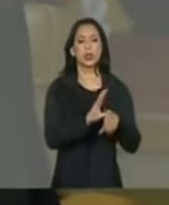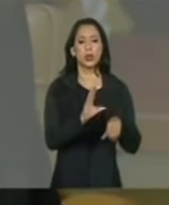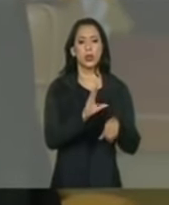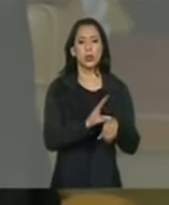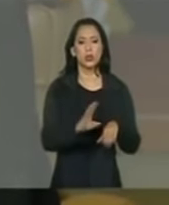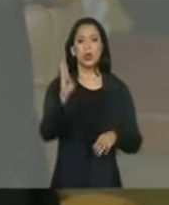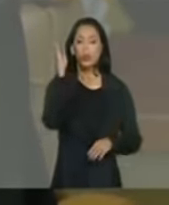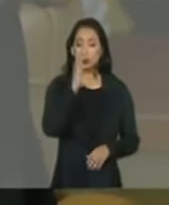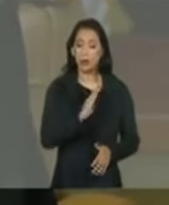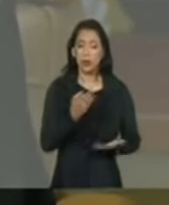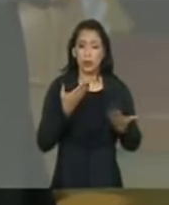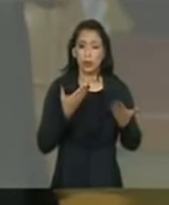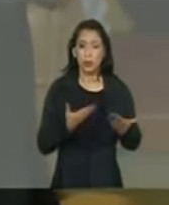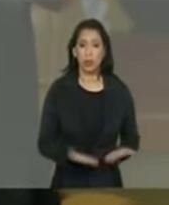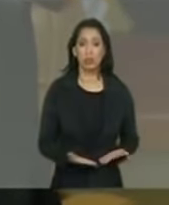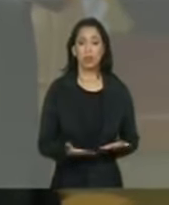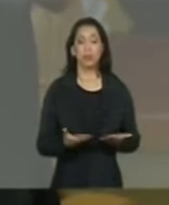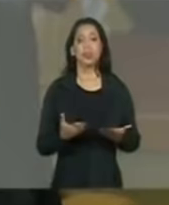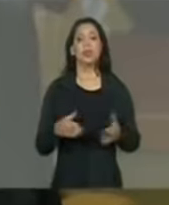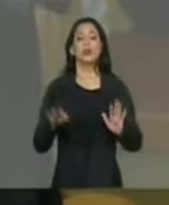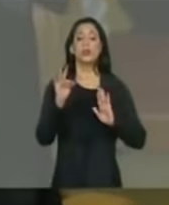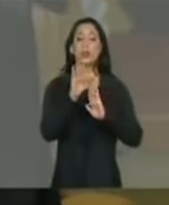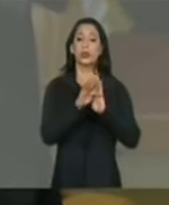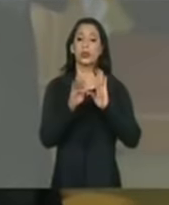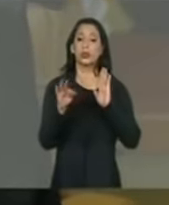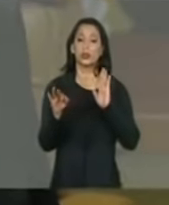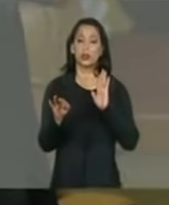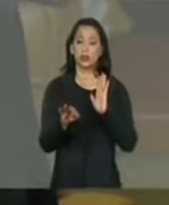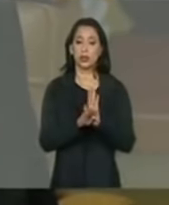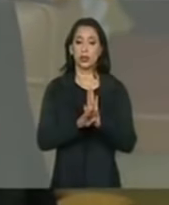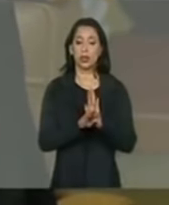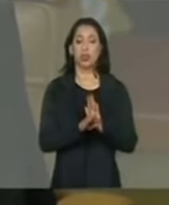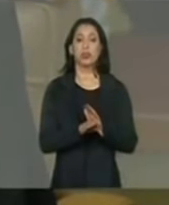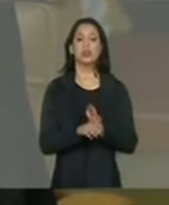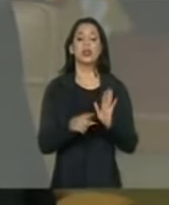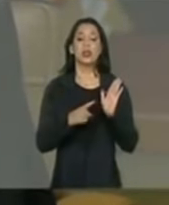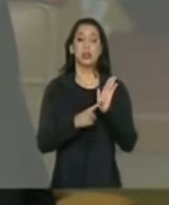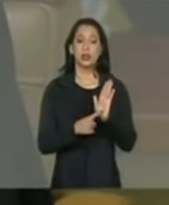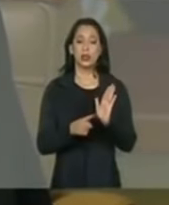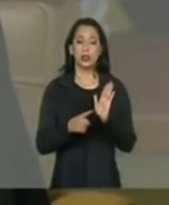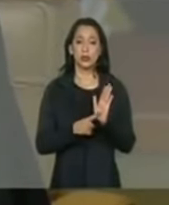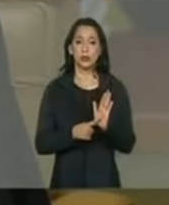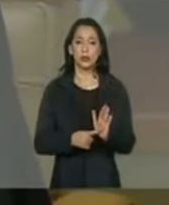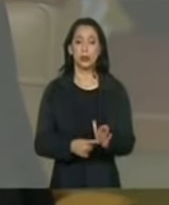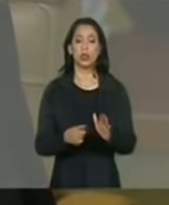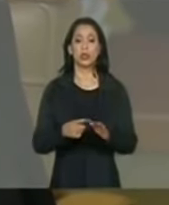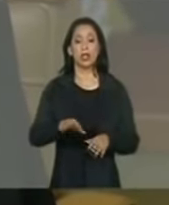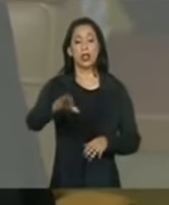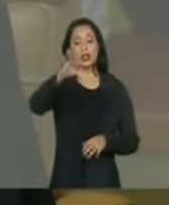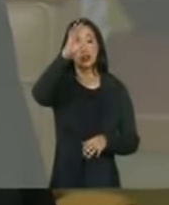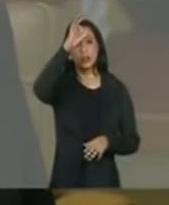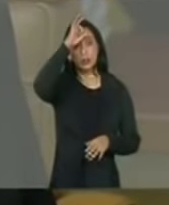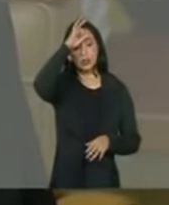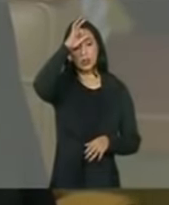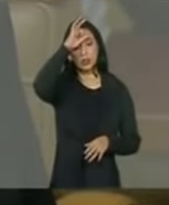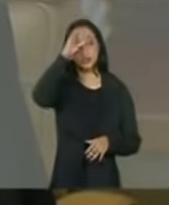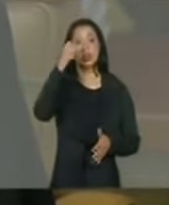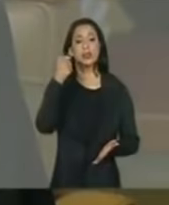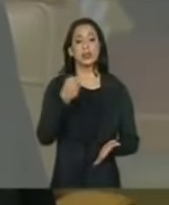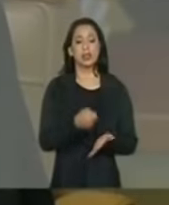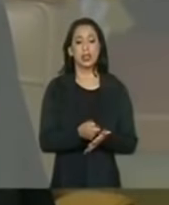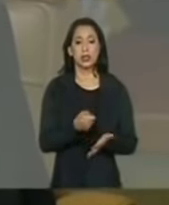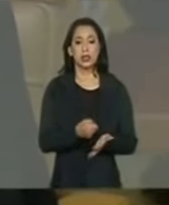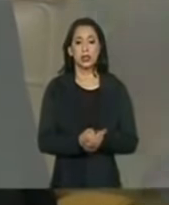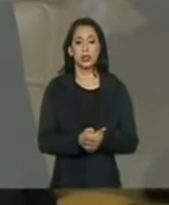brasil hoje o texto ao referir-se ao postulado do estado de inocência exige e